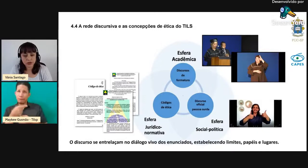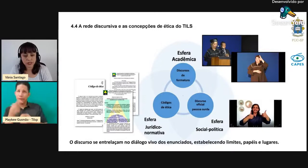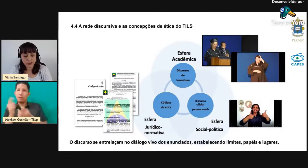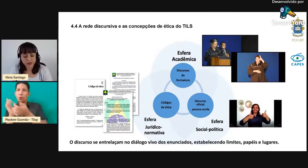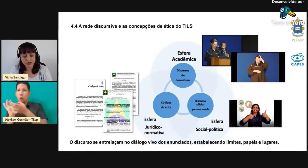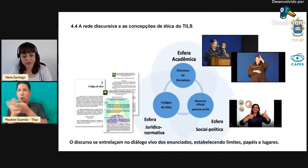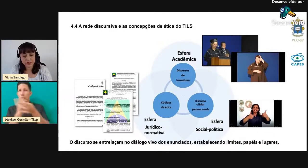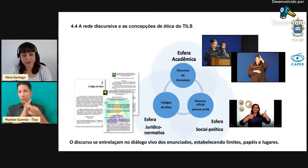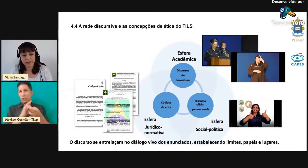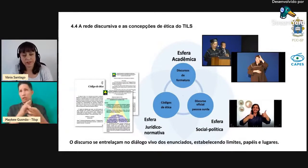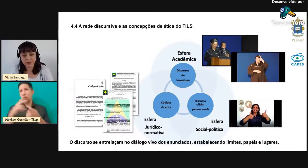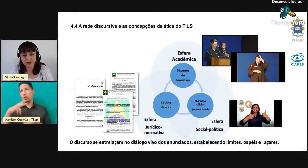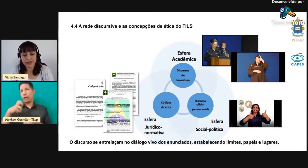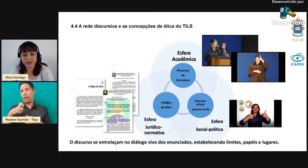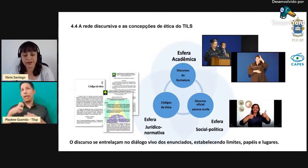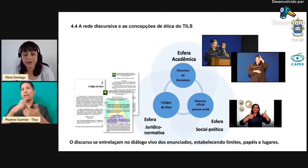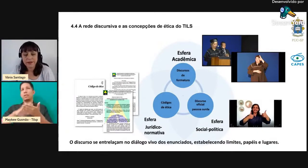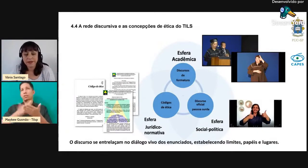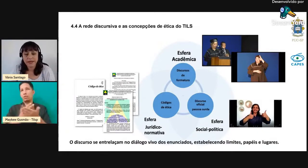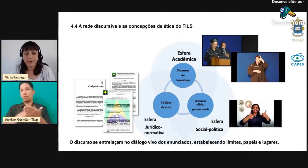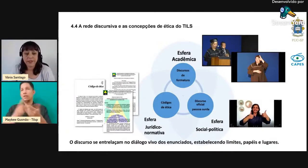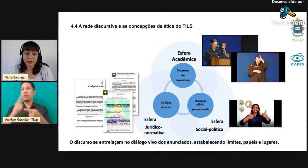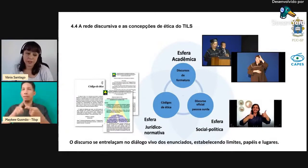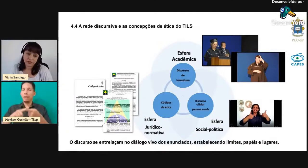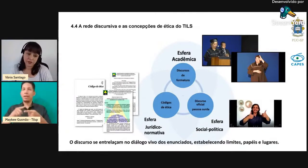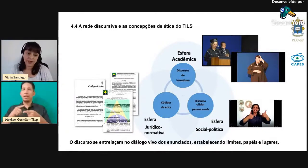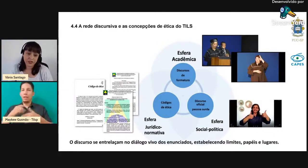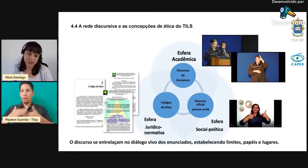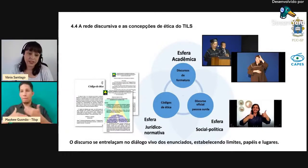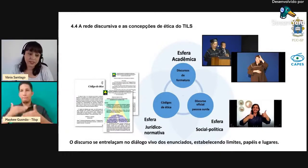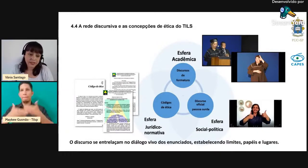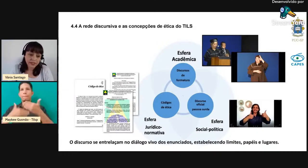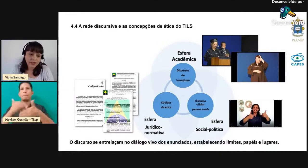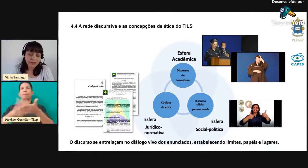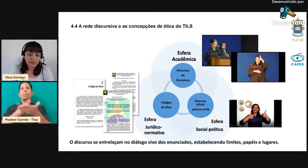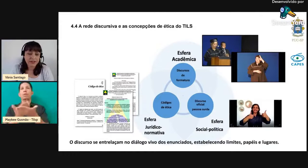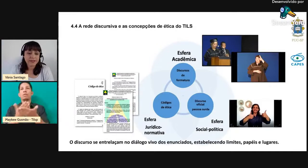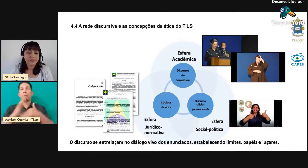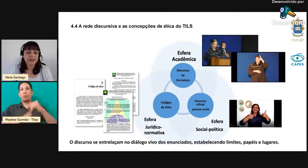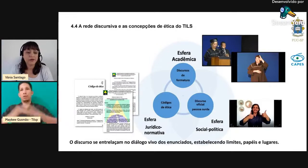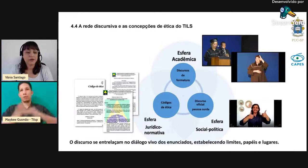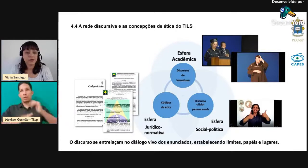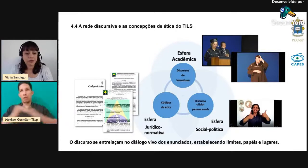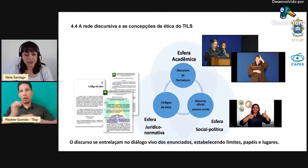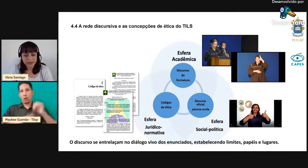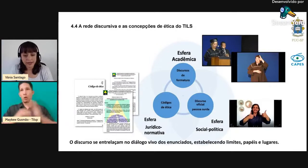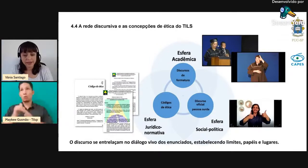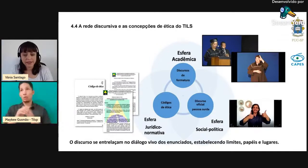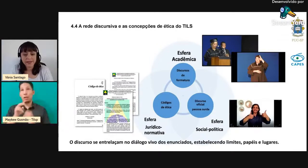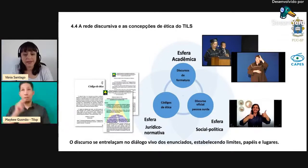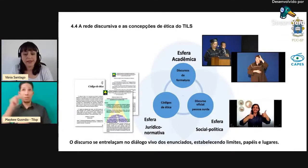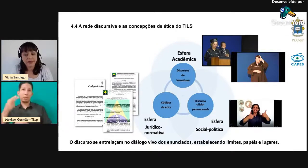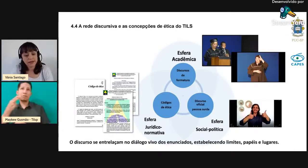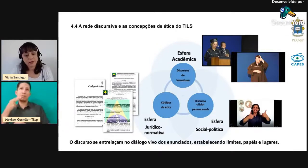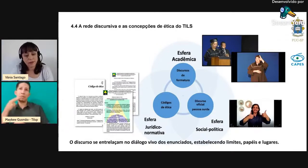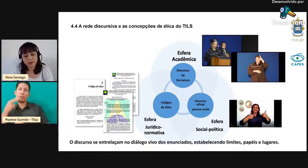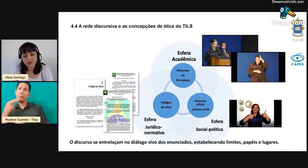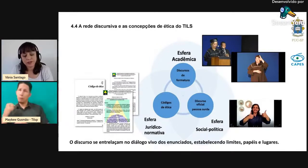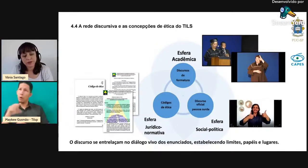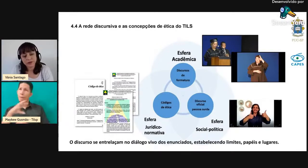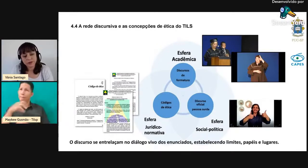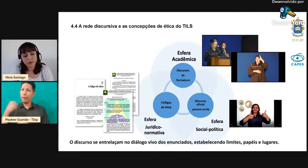do TIOS e da profissionalização a partir da perspectiva bakhtiniana, que faça, né, procure a tese e